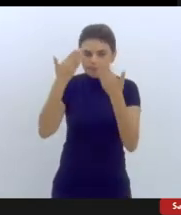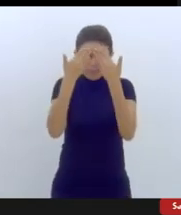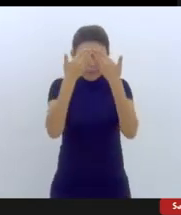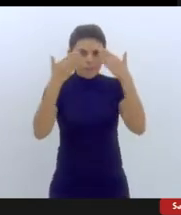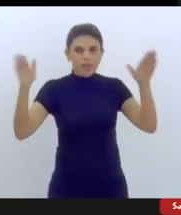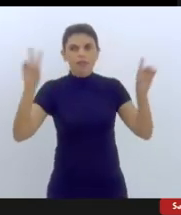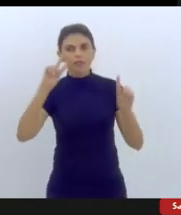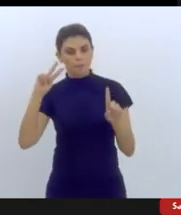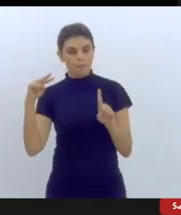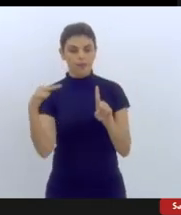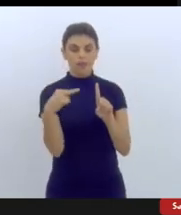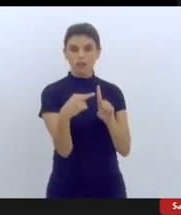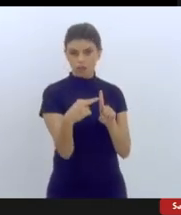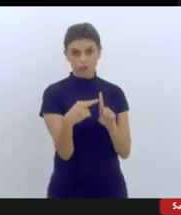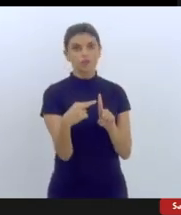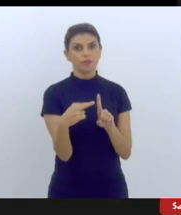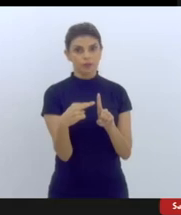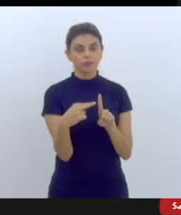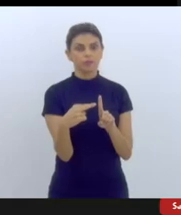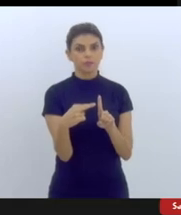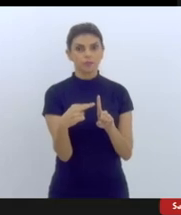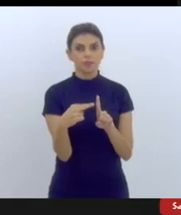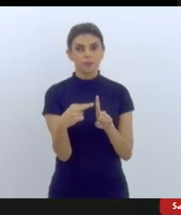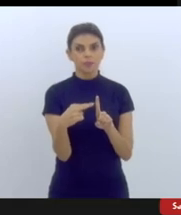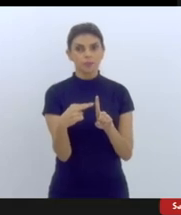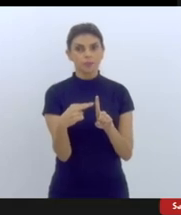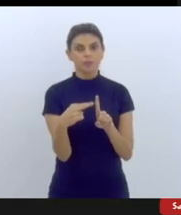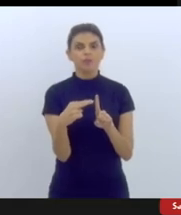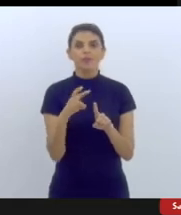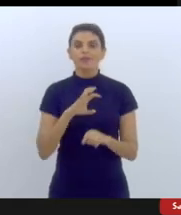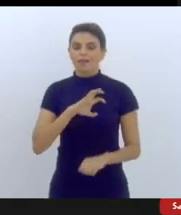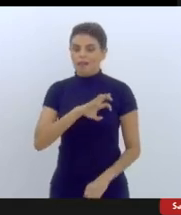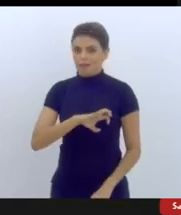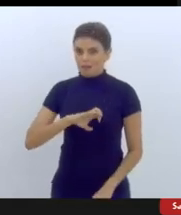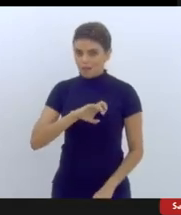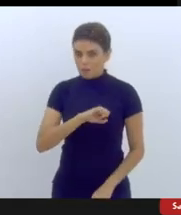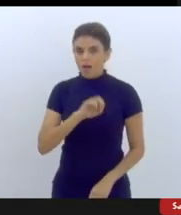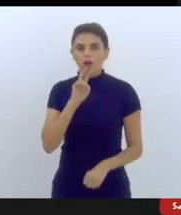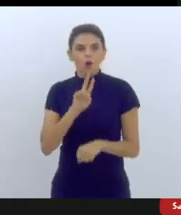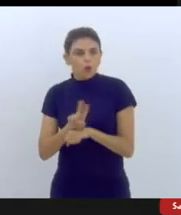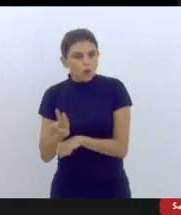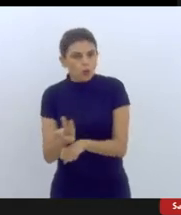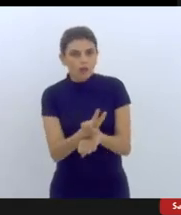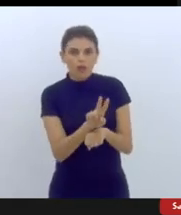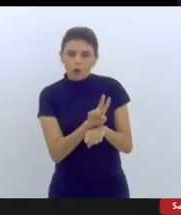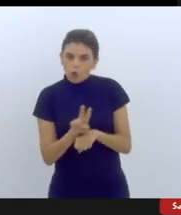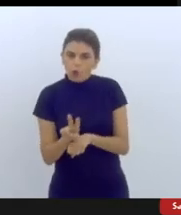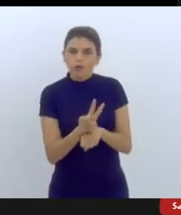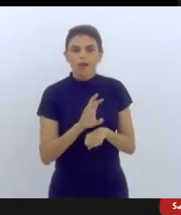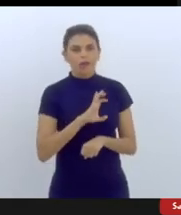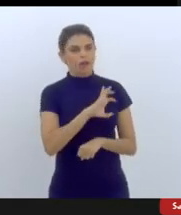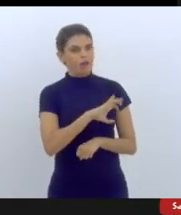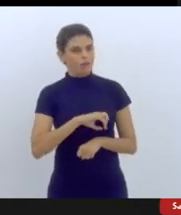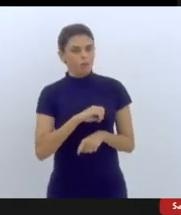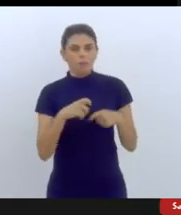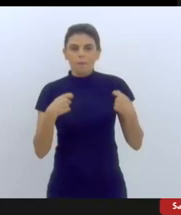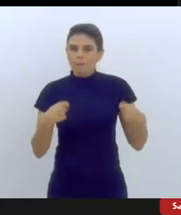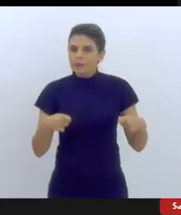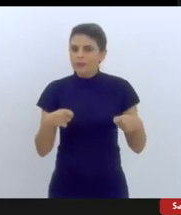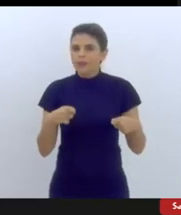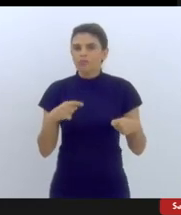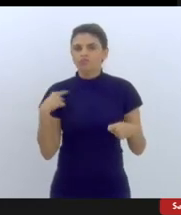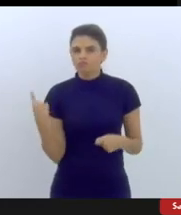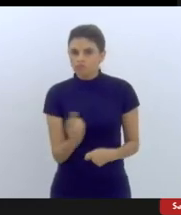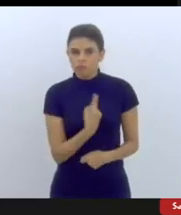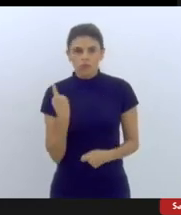perspectiva de que amar é cuidar, cuidar é amar, e precisamos, como sociedade,